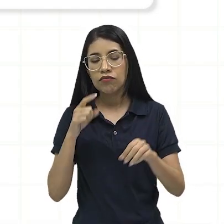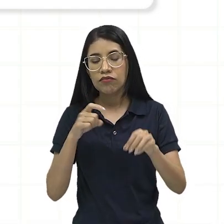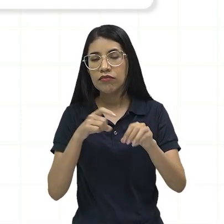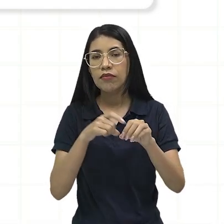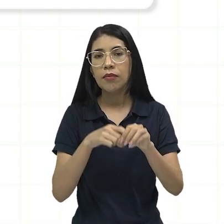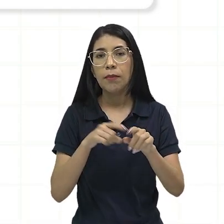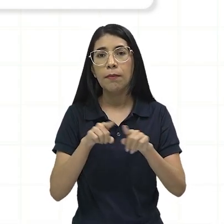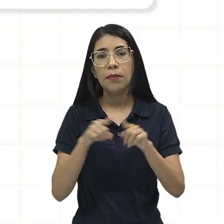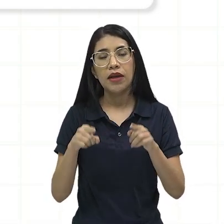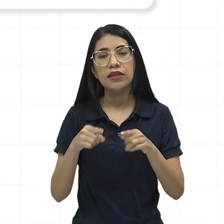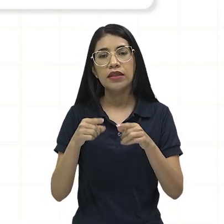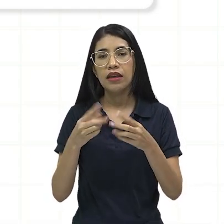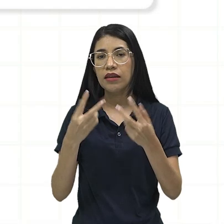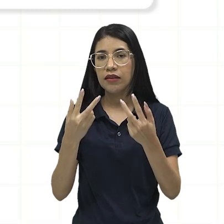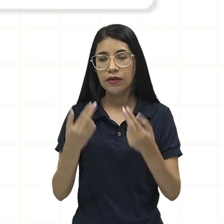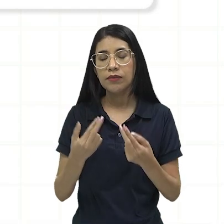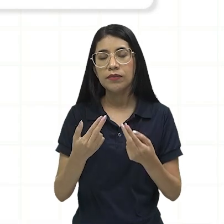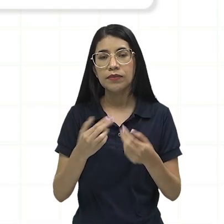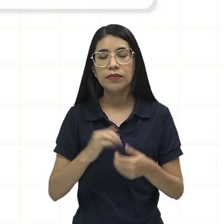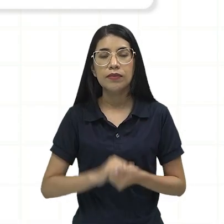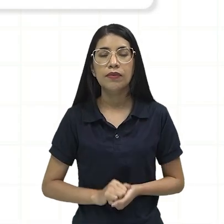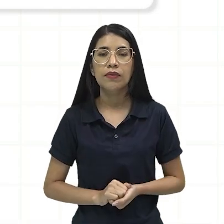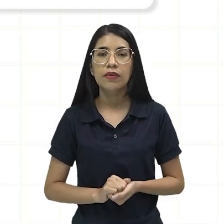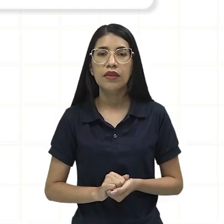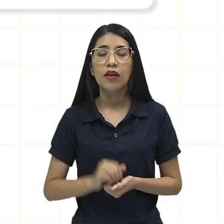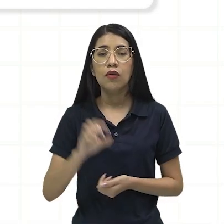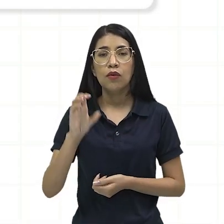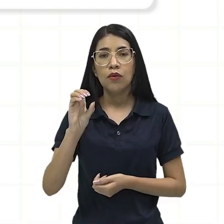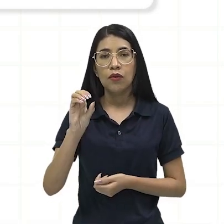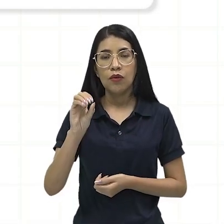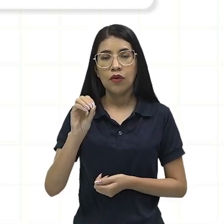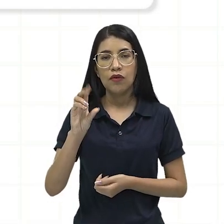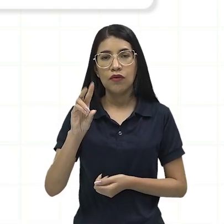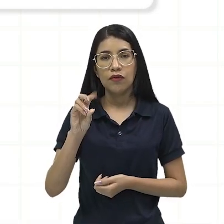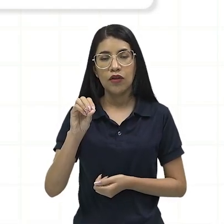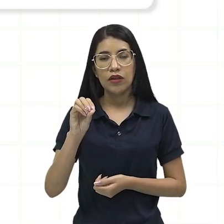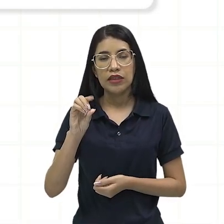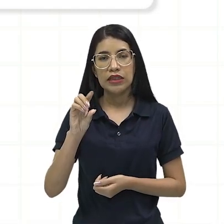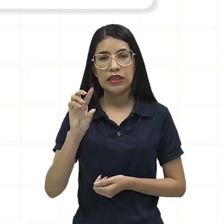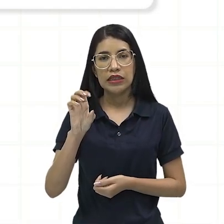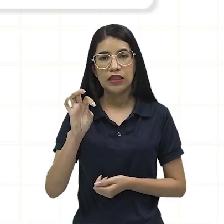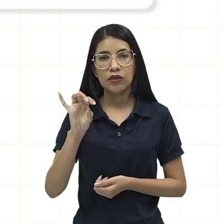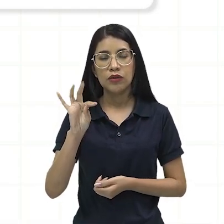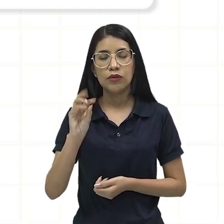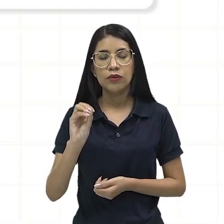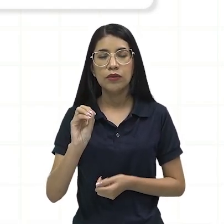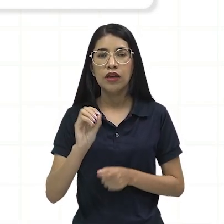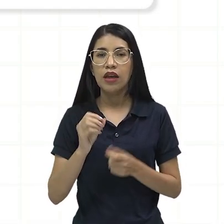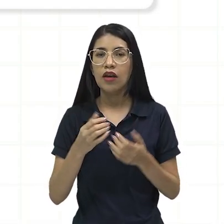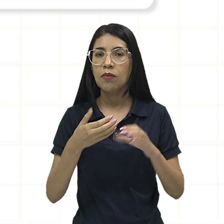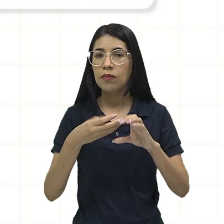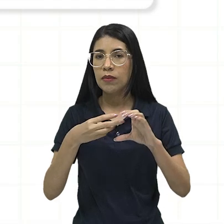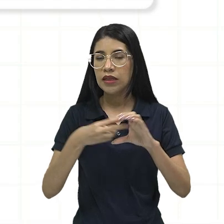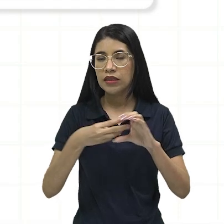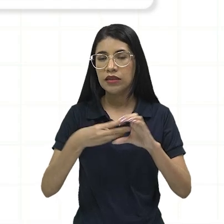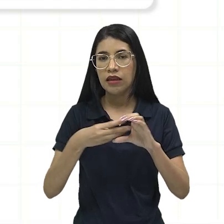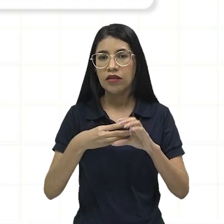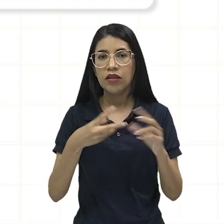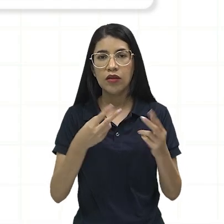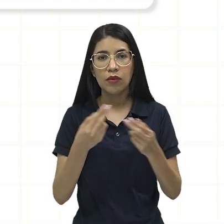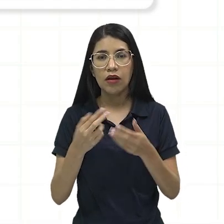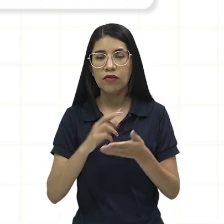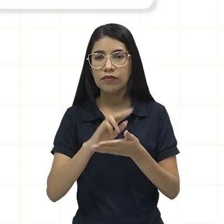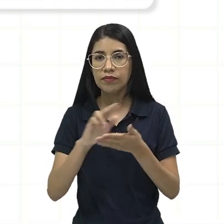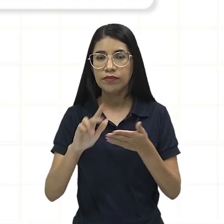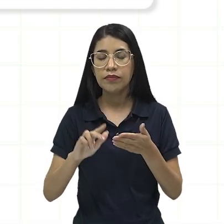mesma estrutura. Então esse ovócito, esse óvulo, ele é uma célula, gente, como qualquer outra, mas é uma